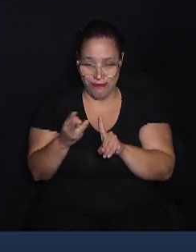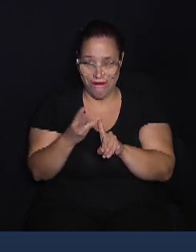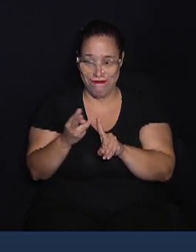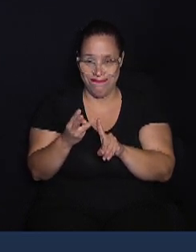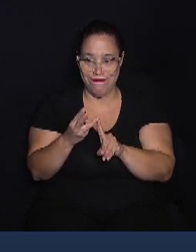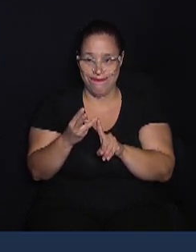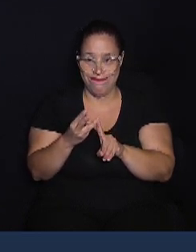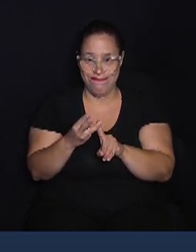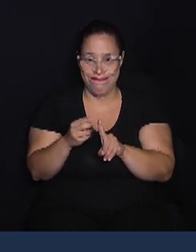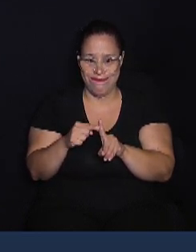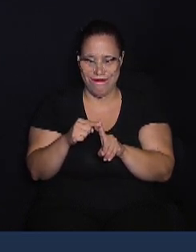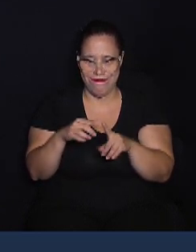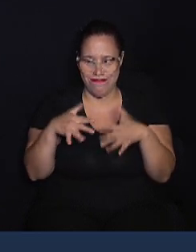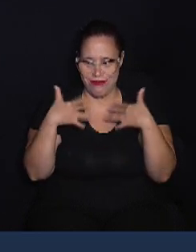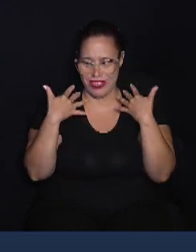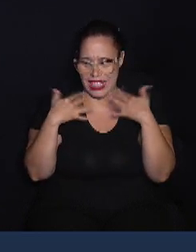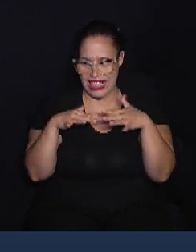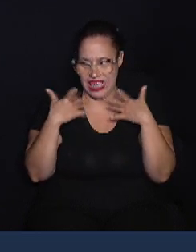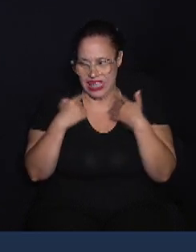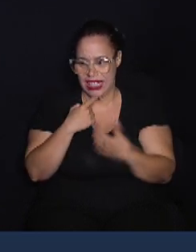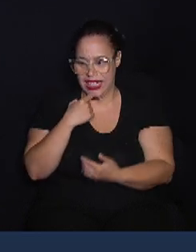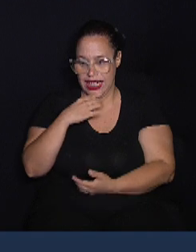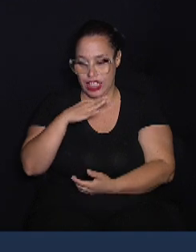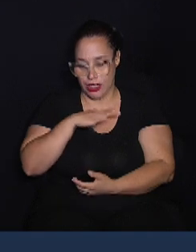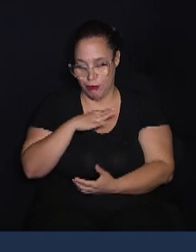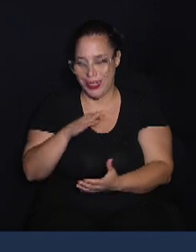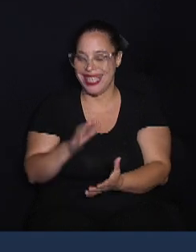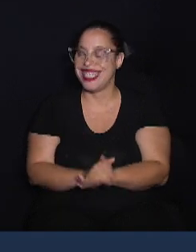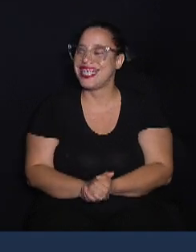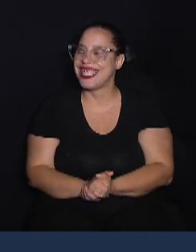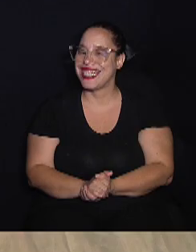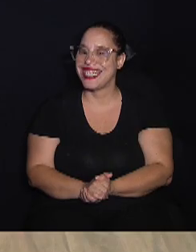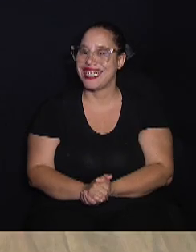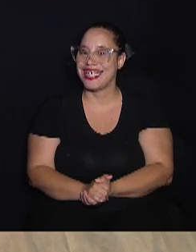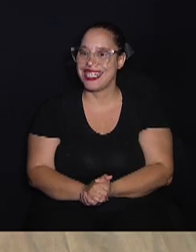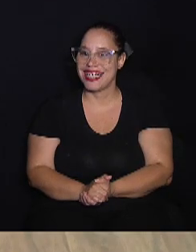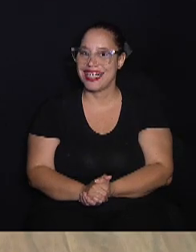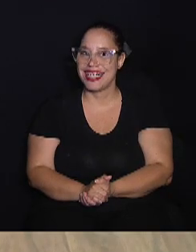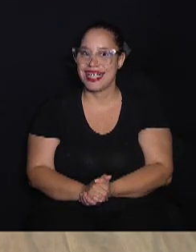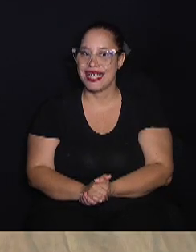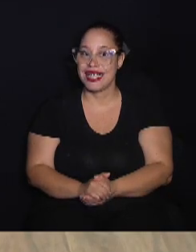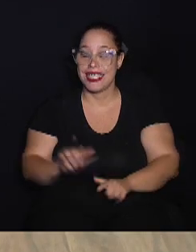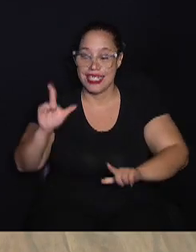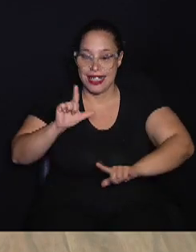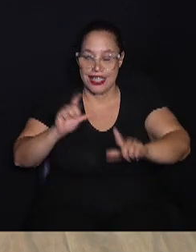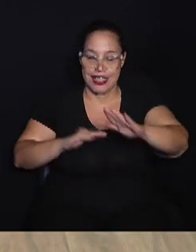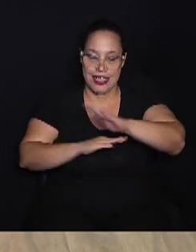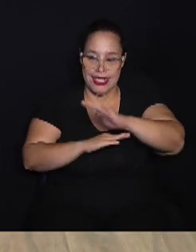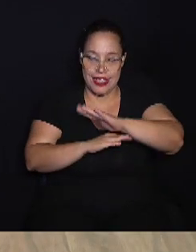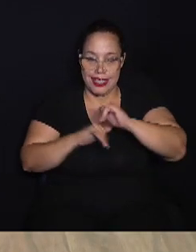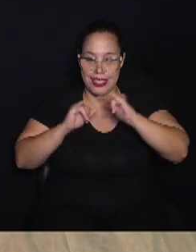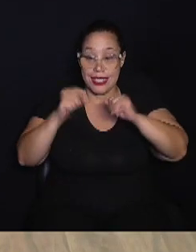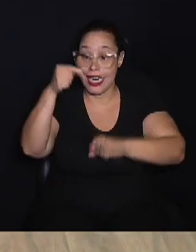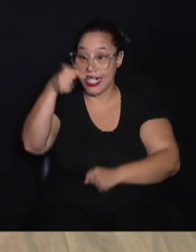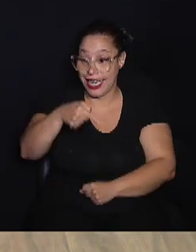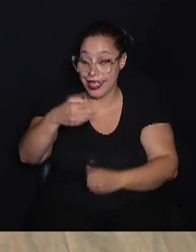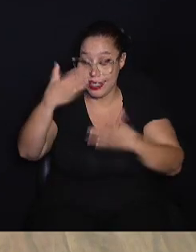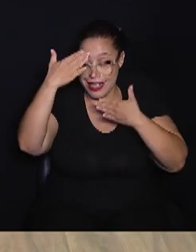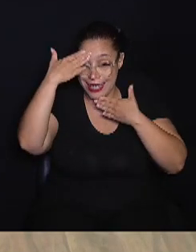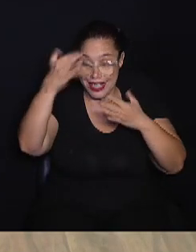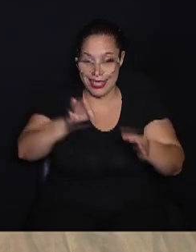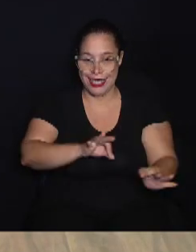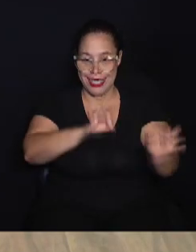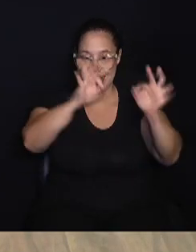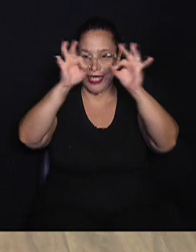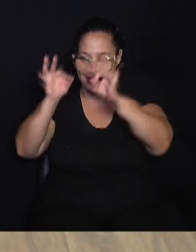aos 33º aqui na cidade de Campinas o jornal Camara notícia fica por aqui Muito